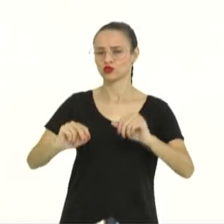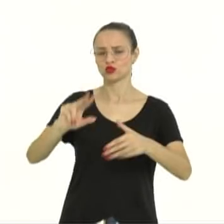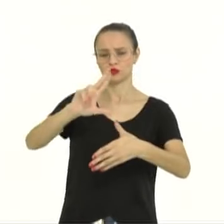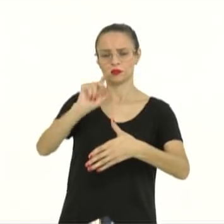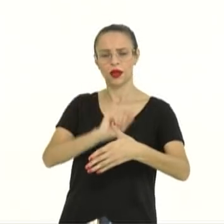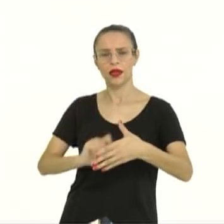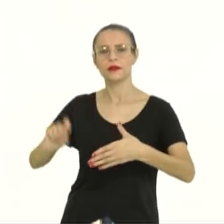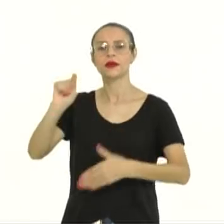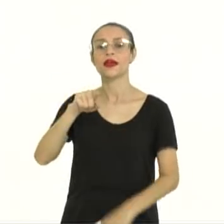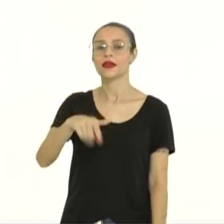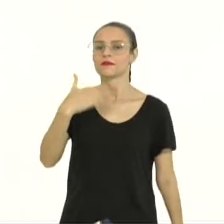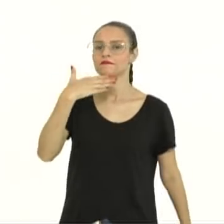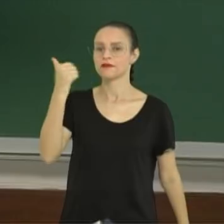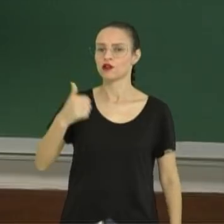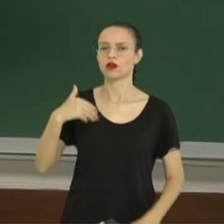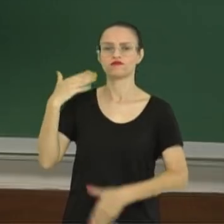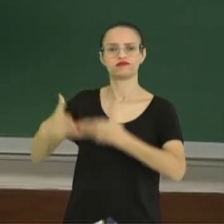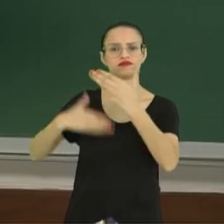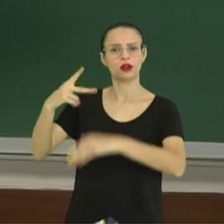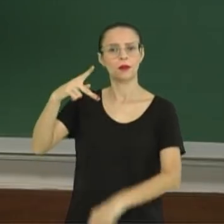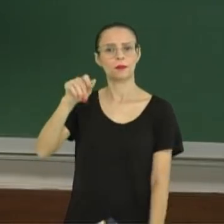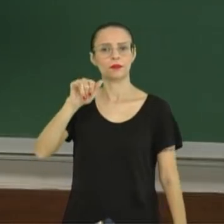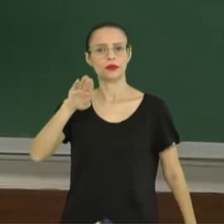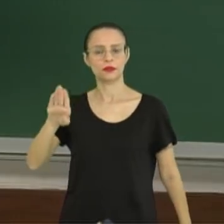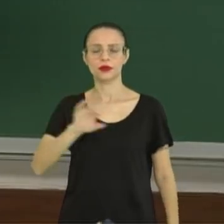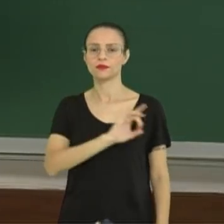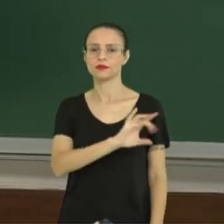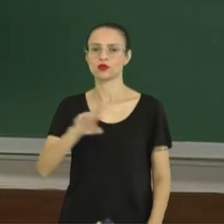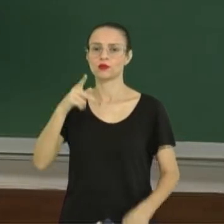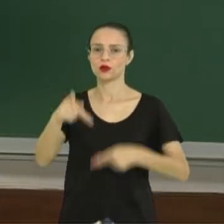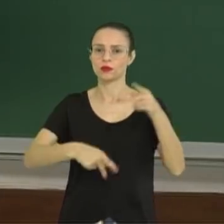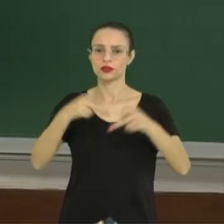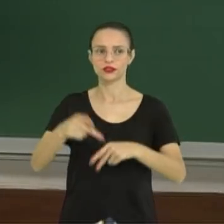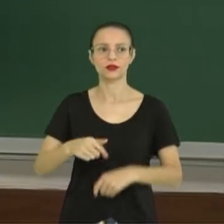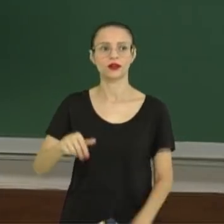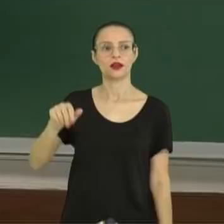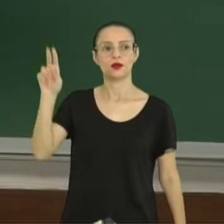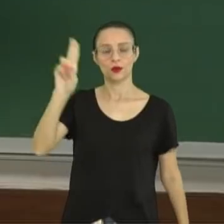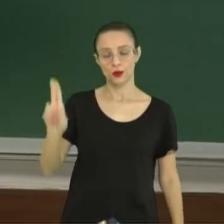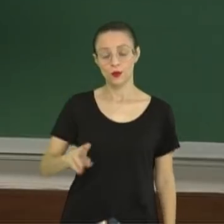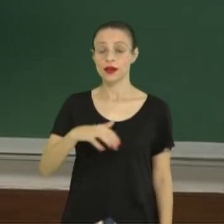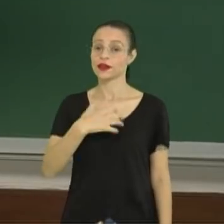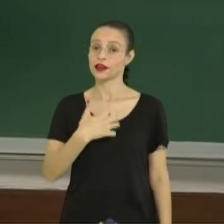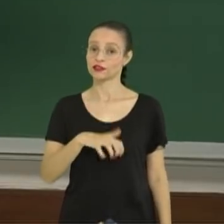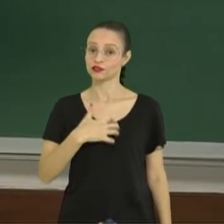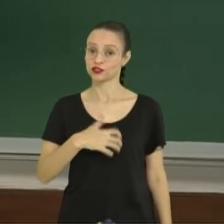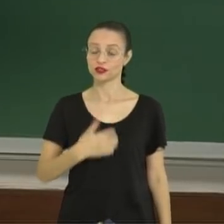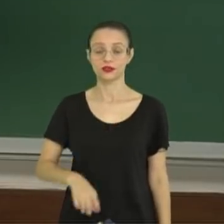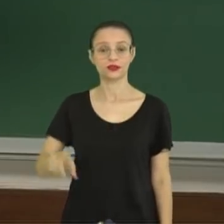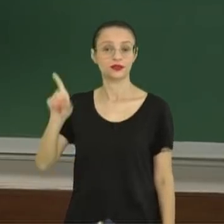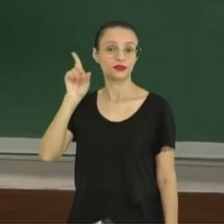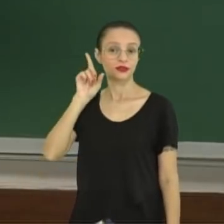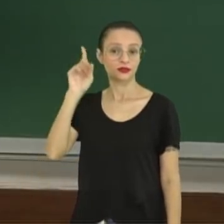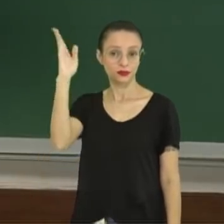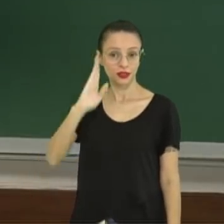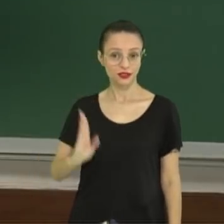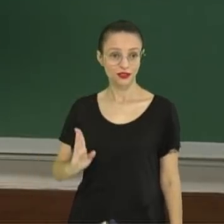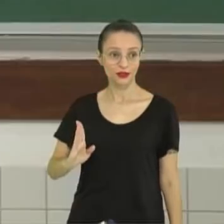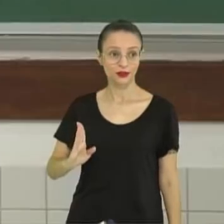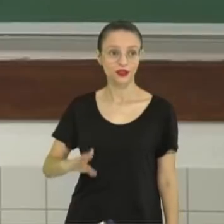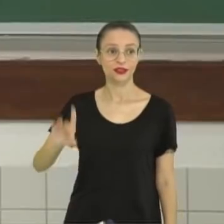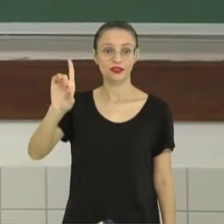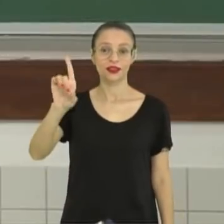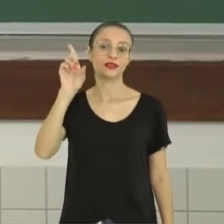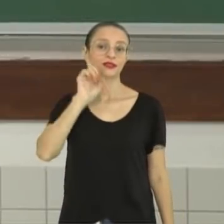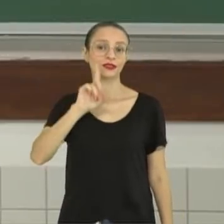região e a melhor performance no PIB per capita. Letra A, Uruguai, letra B, Argentina, letra C, Brasil ou letra